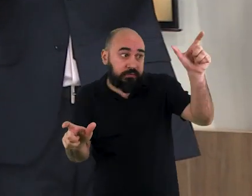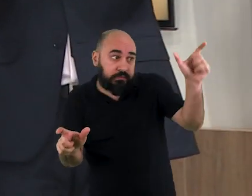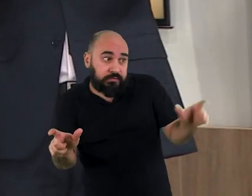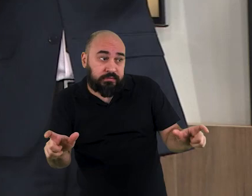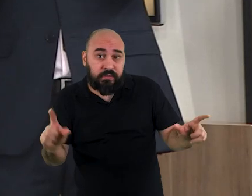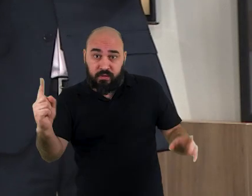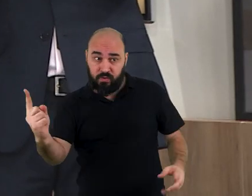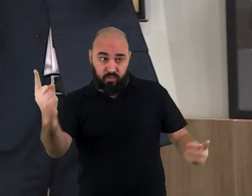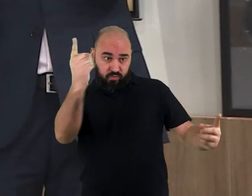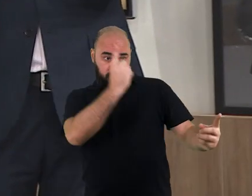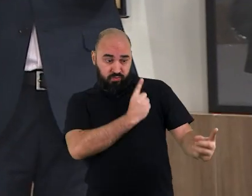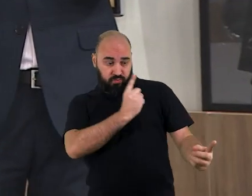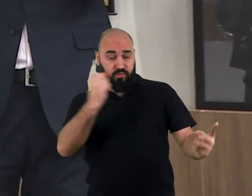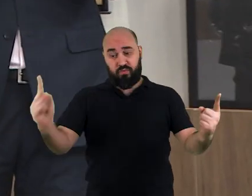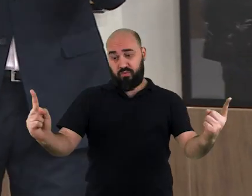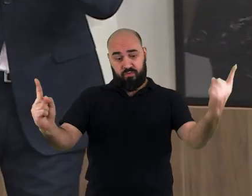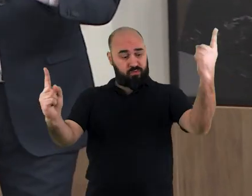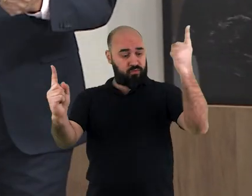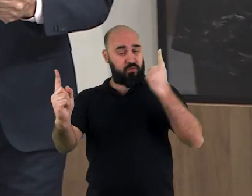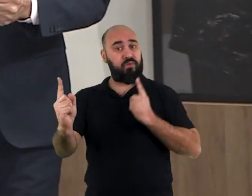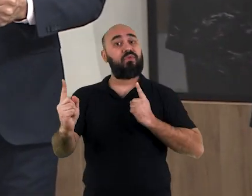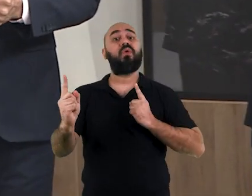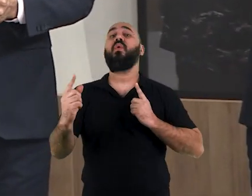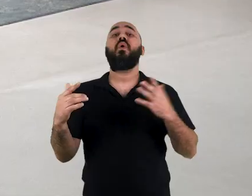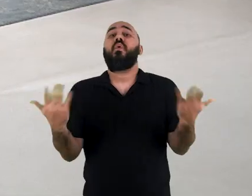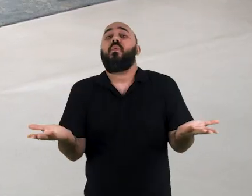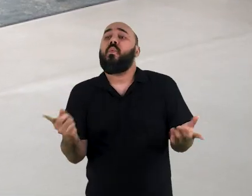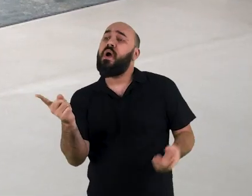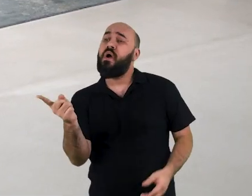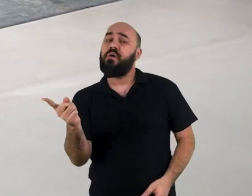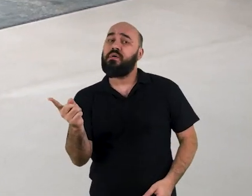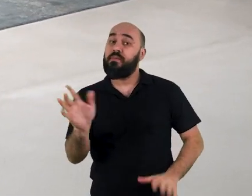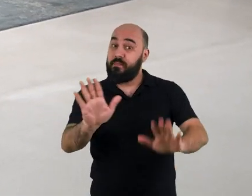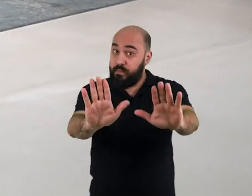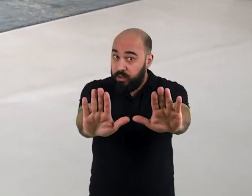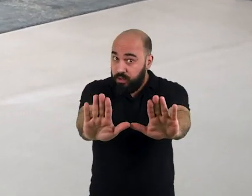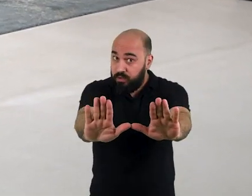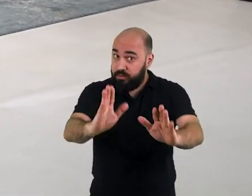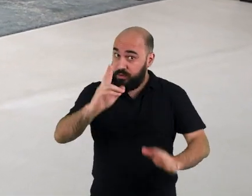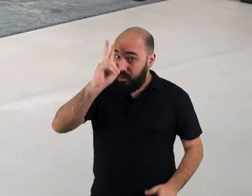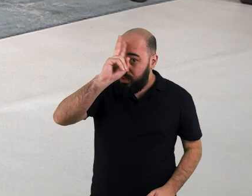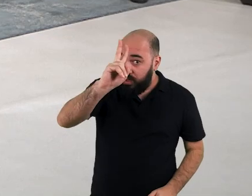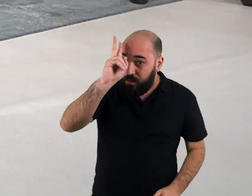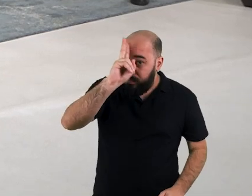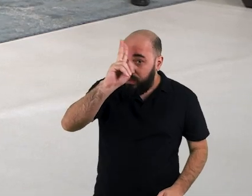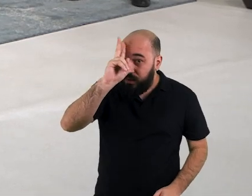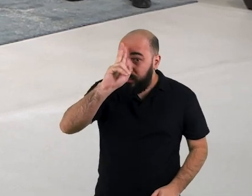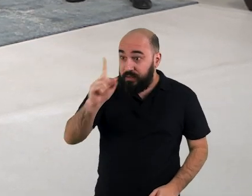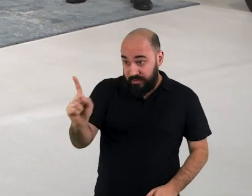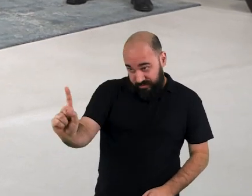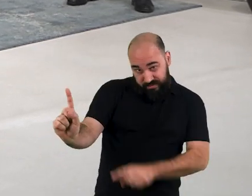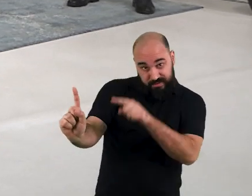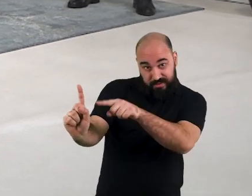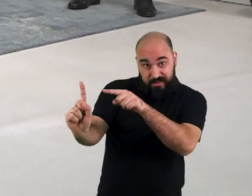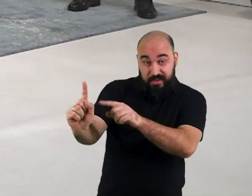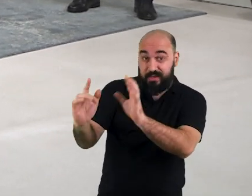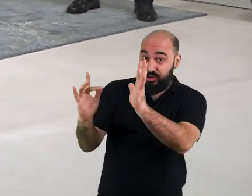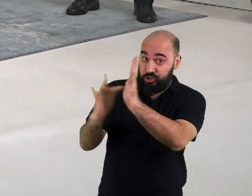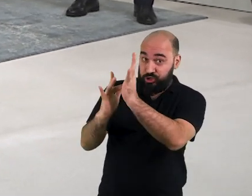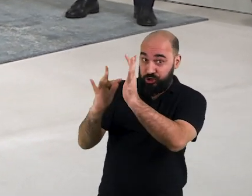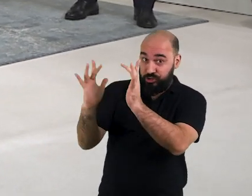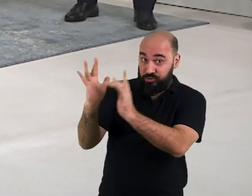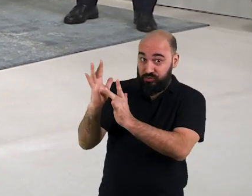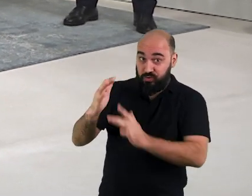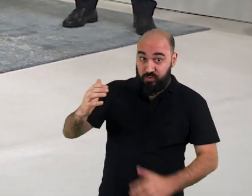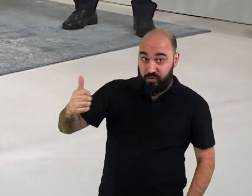quem vai ocupar seu coração. Mas lembre, se ele não for